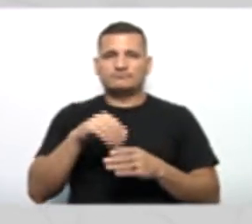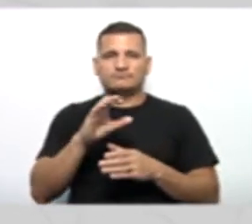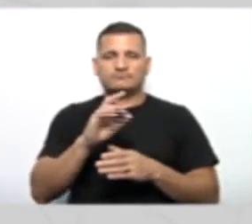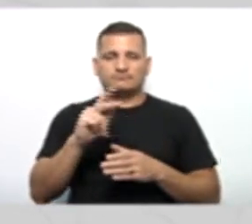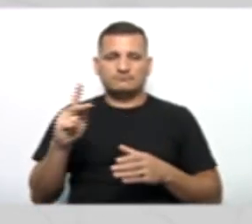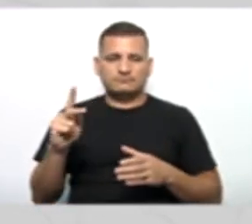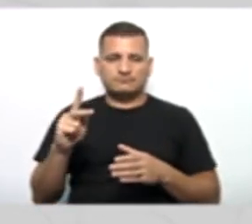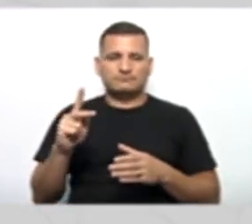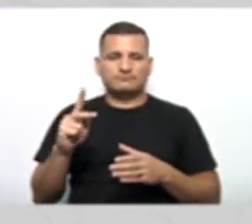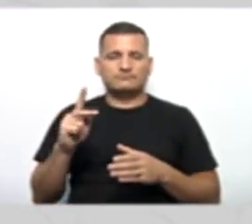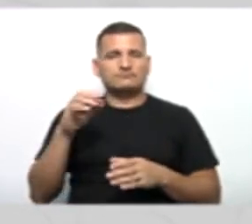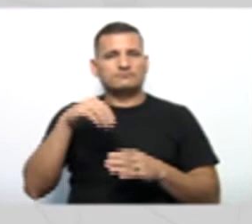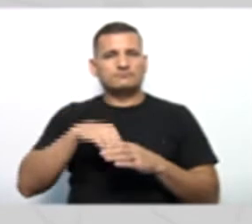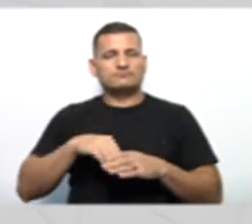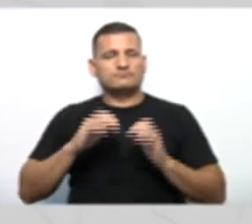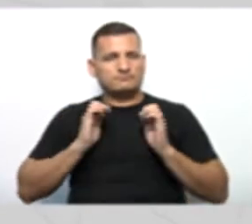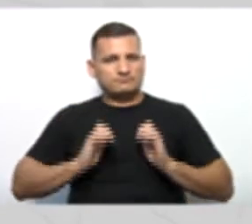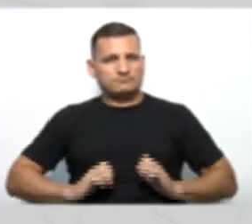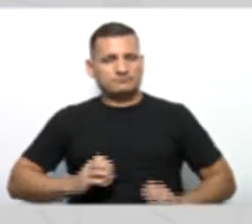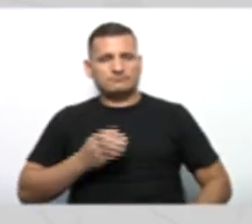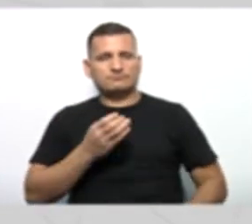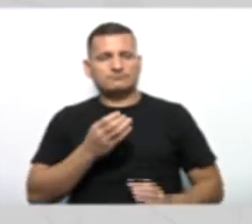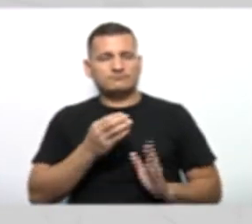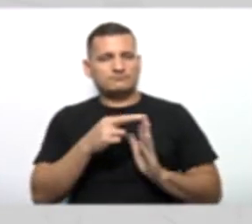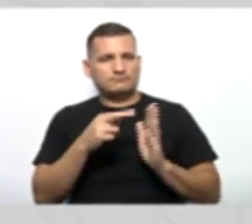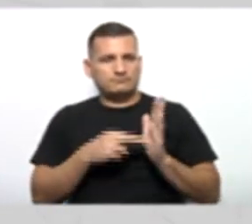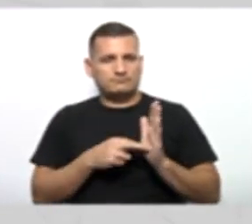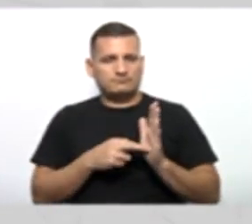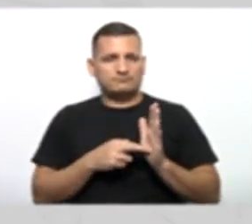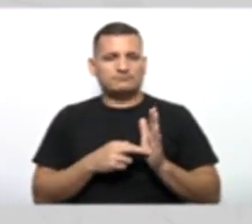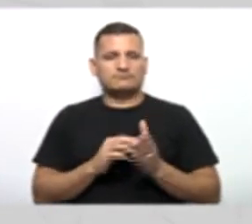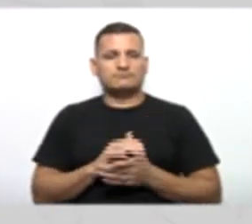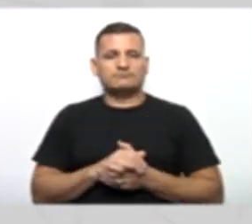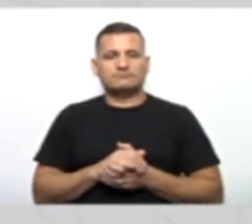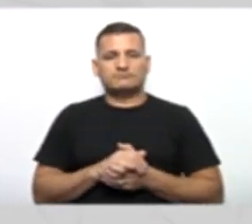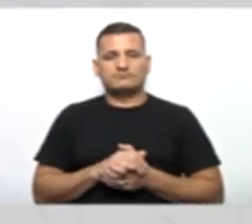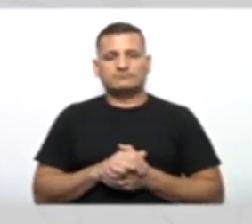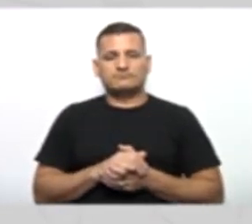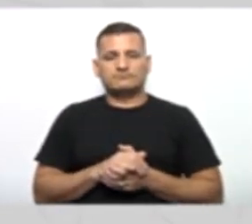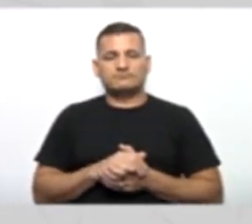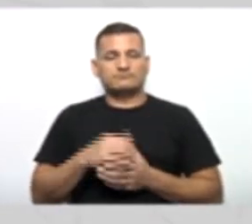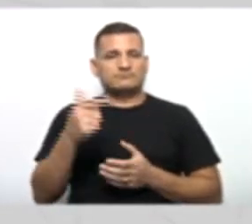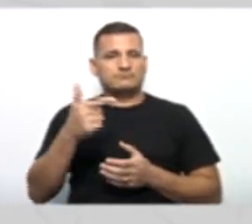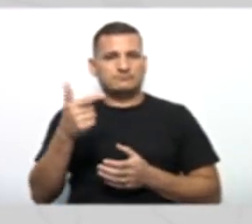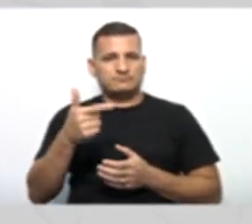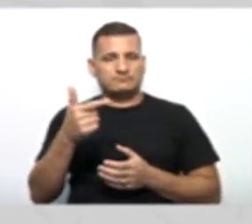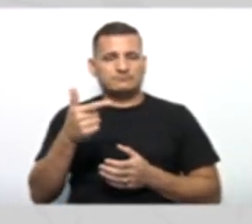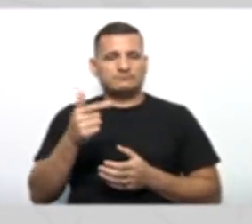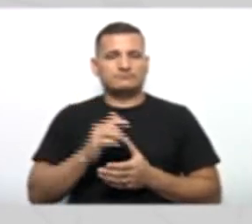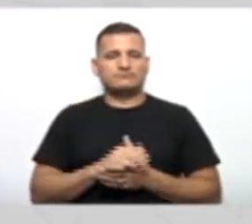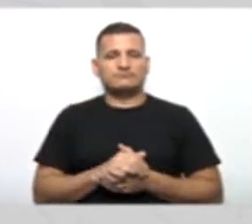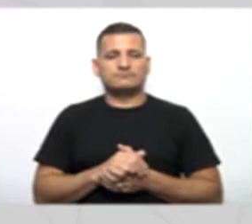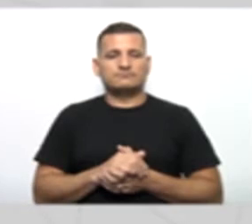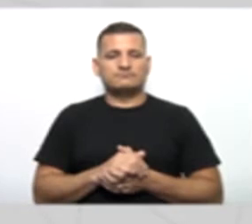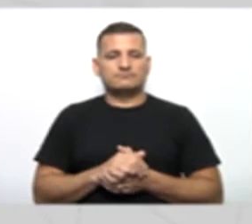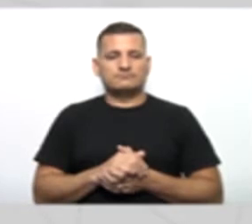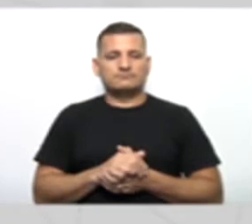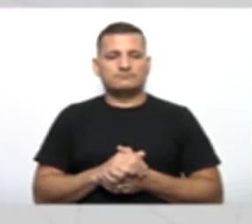cooperativa dentro do código de ética isso deve fazer parte é o segundo ponto que vocês irão trabalhar